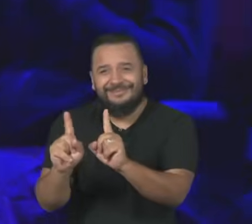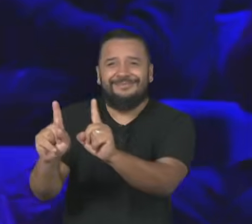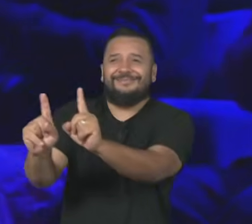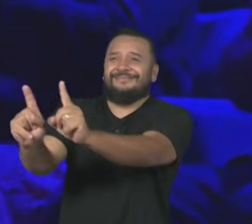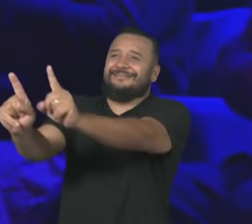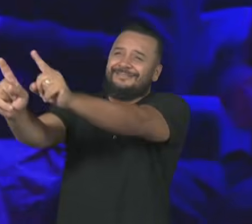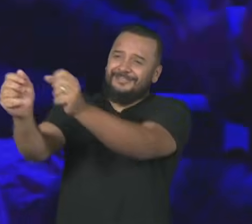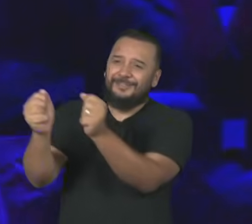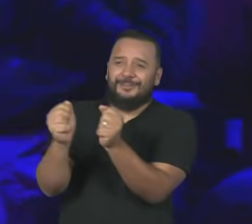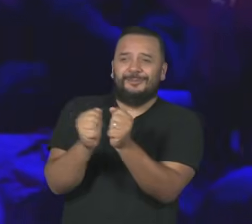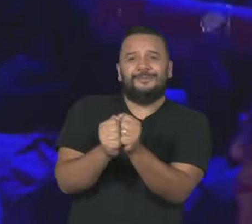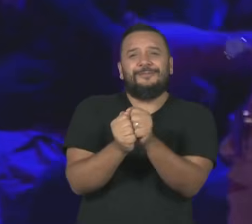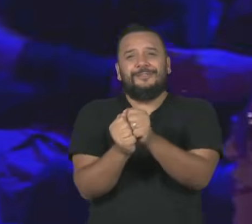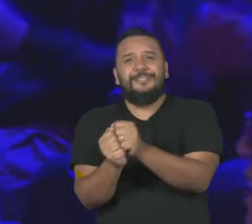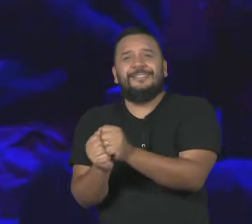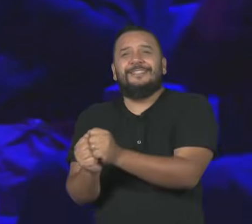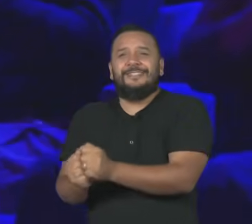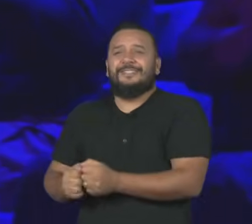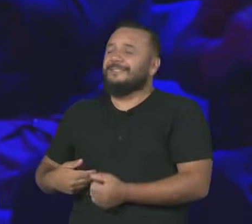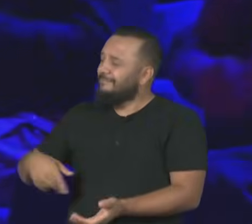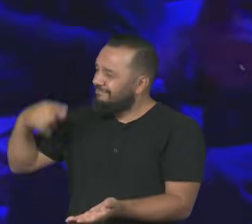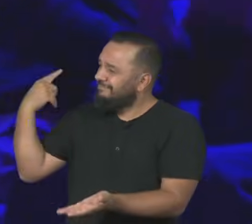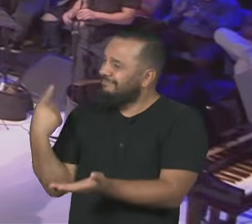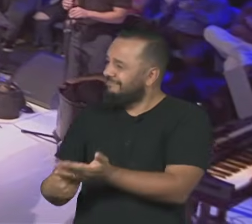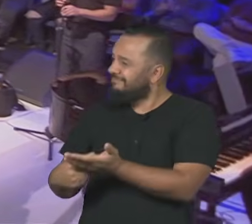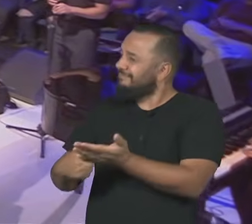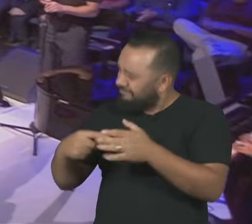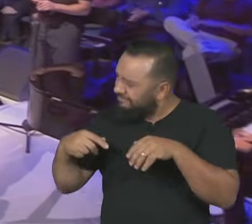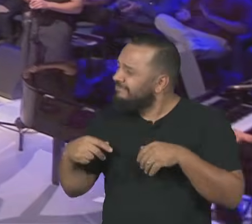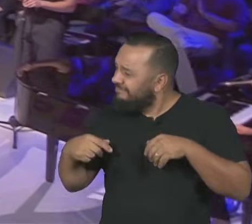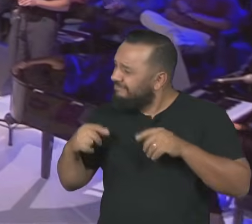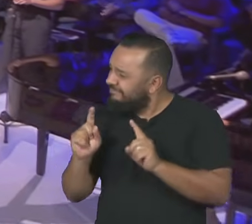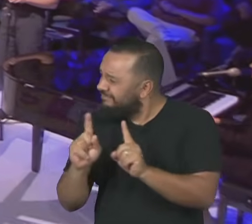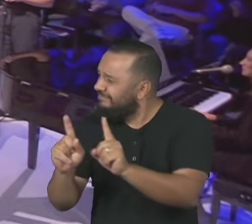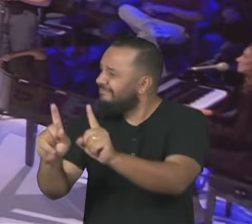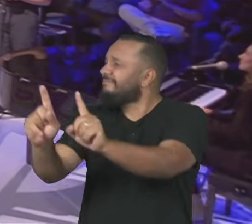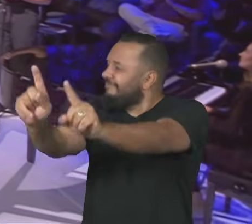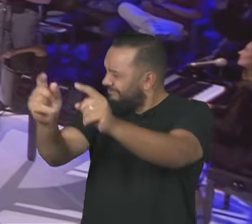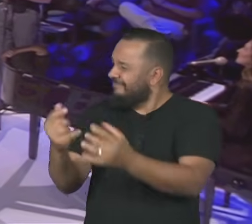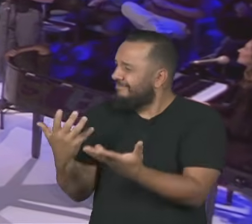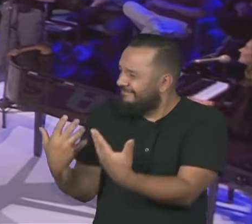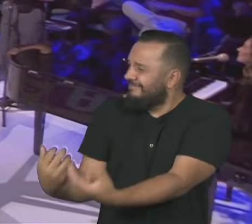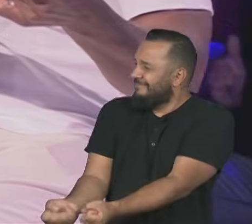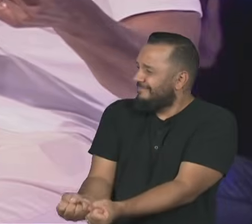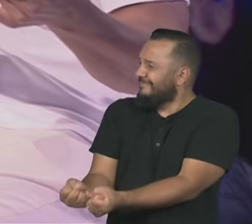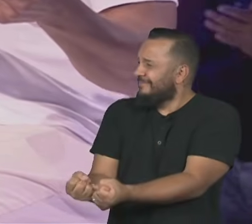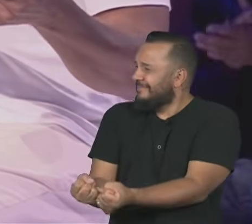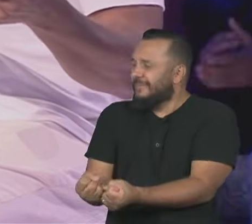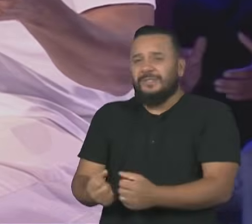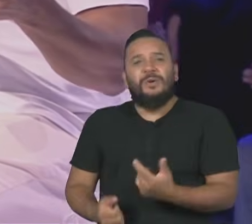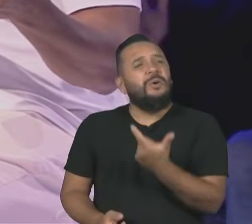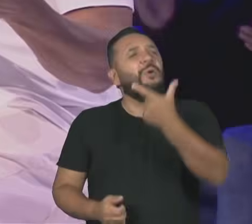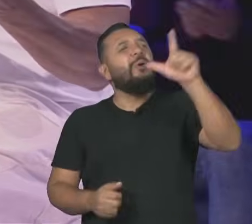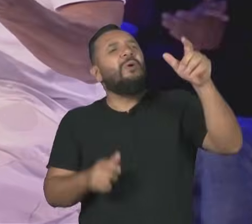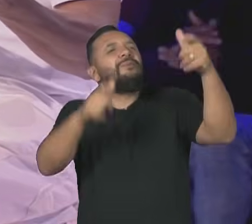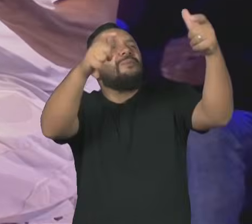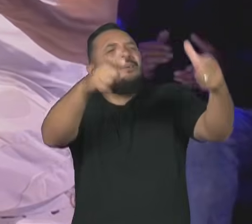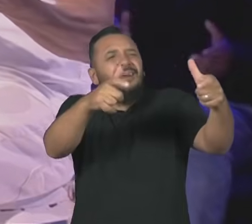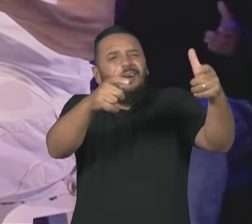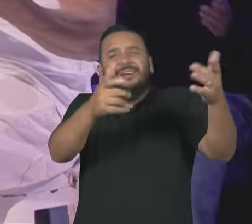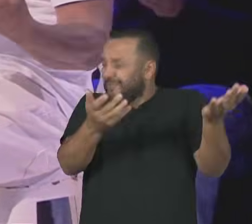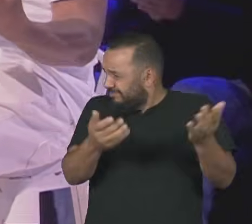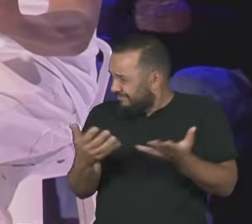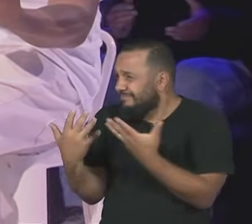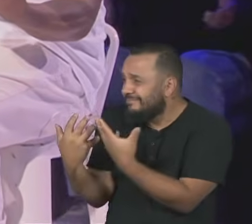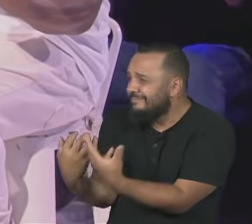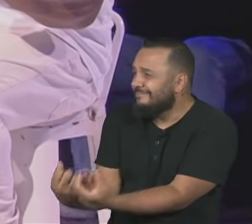Que beleza! Vamos fugir. Give me a love. Pra outro lugar,